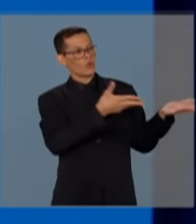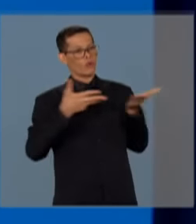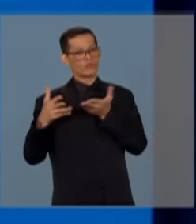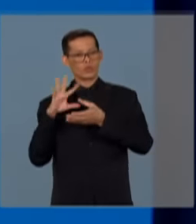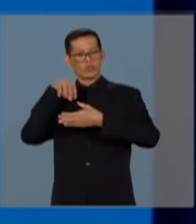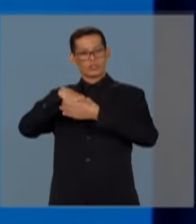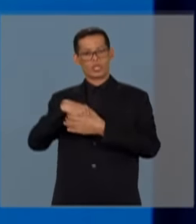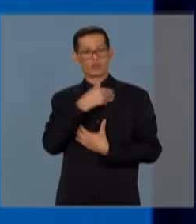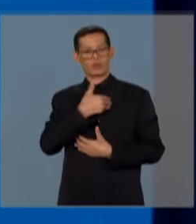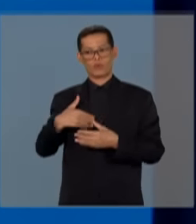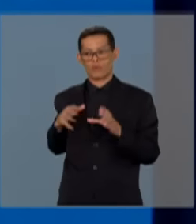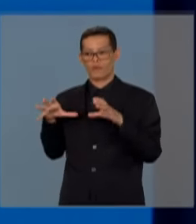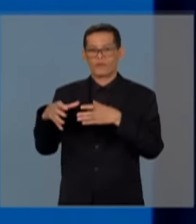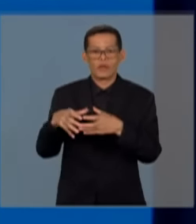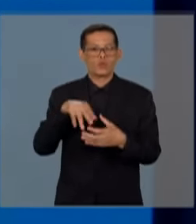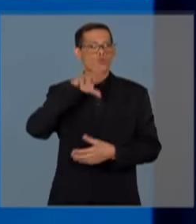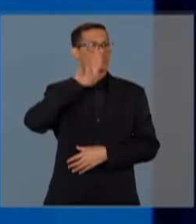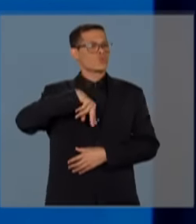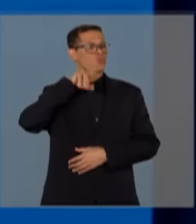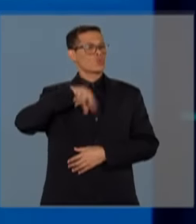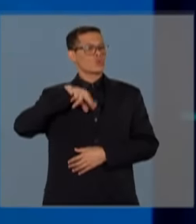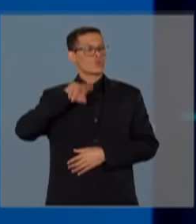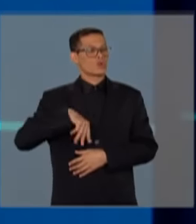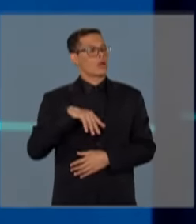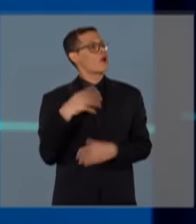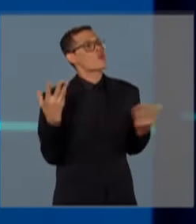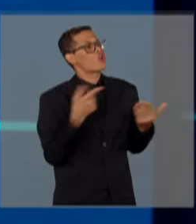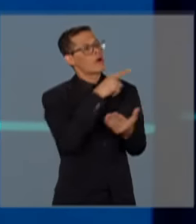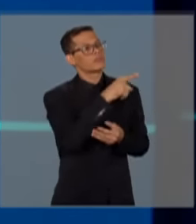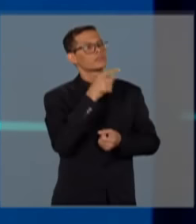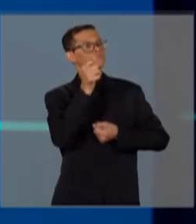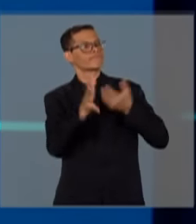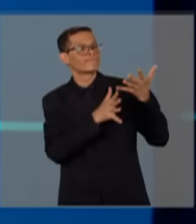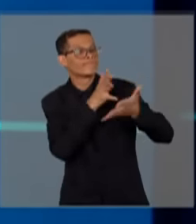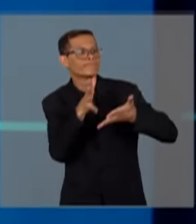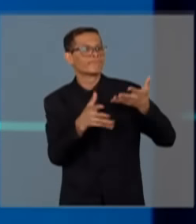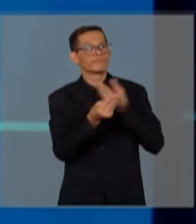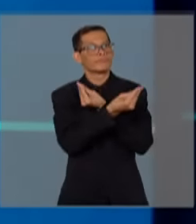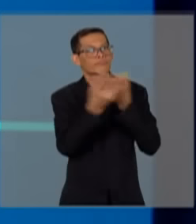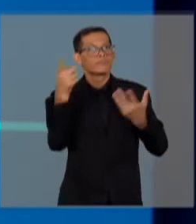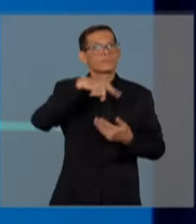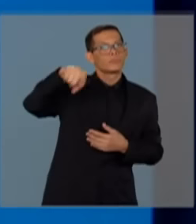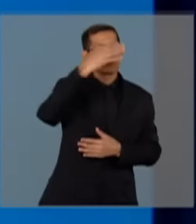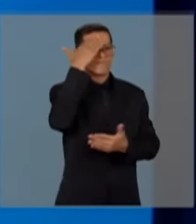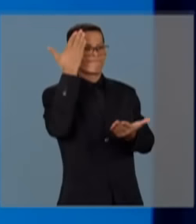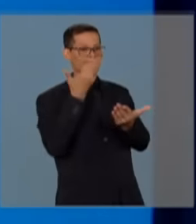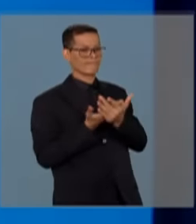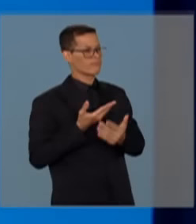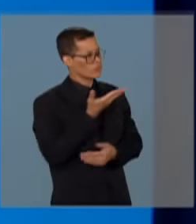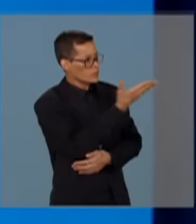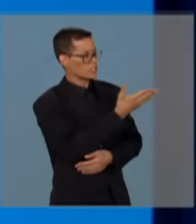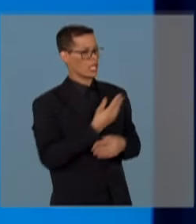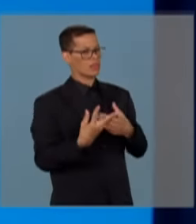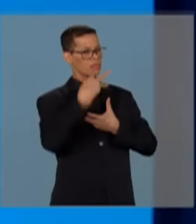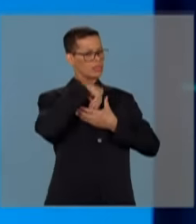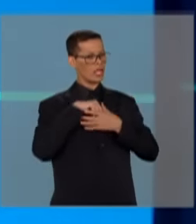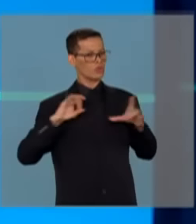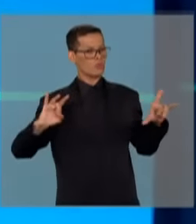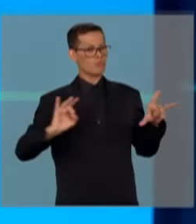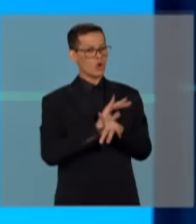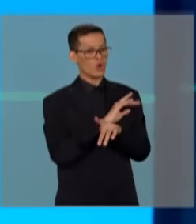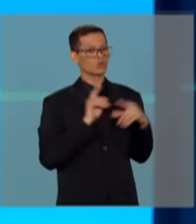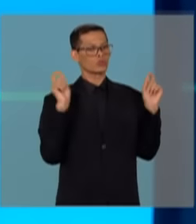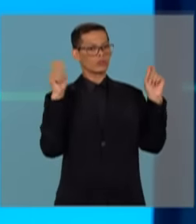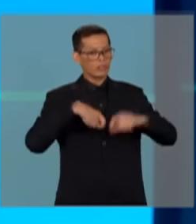governo como convencer o eleitor de que o senhor está preparado para dirigir a principal cidade da